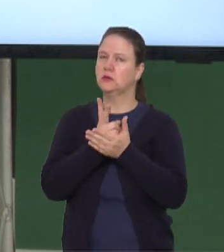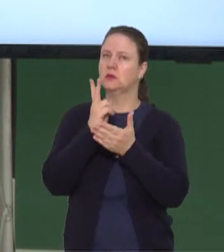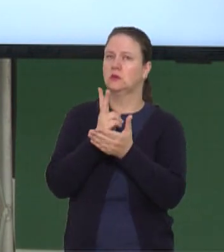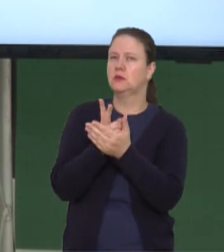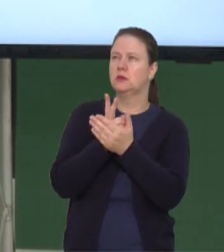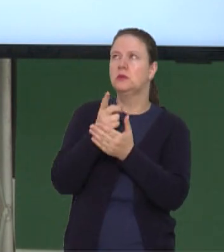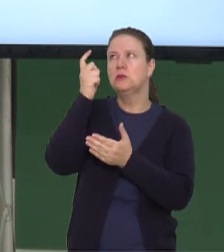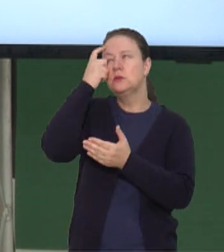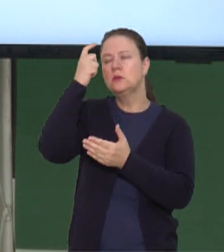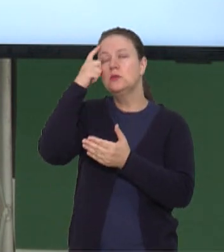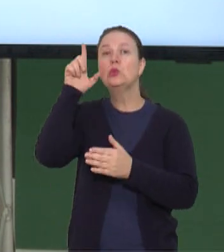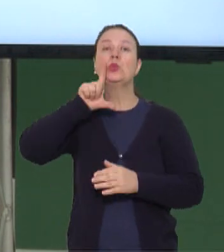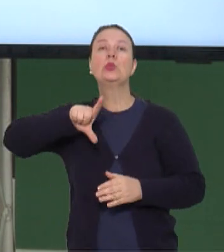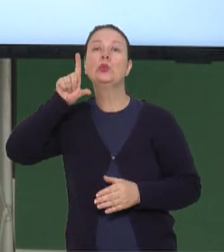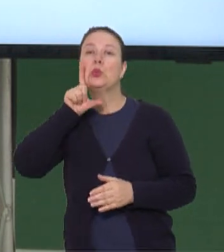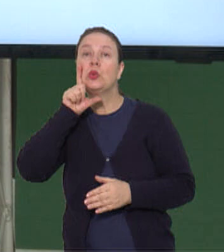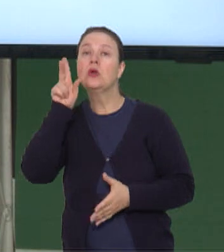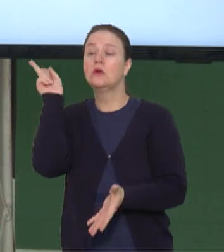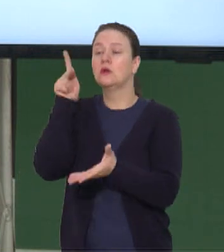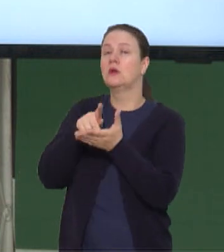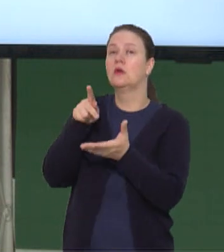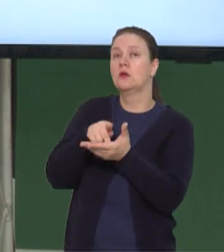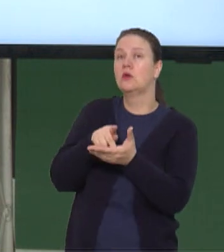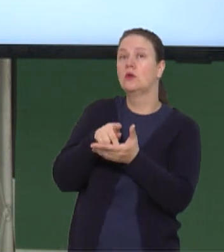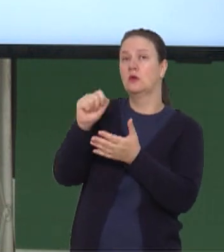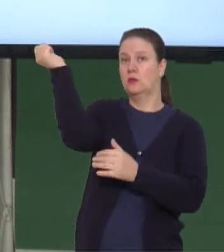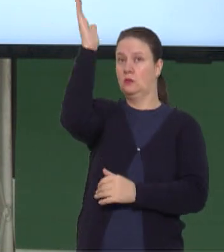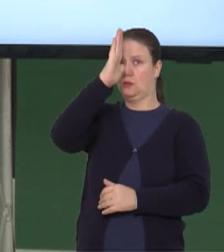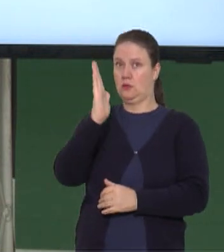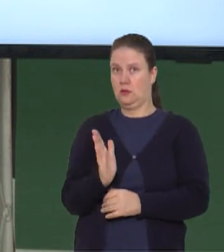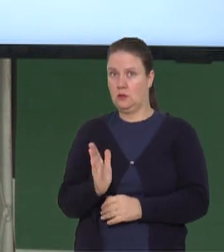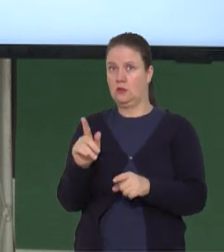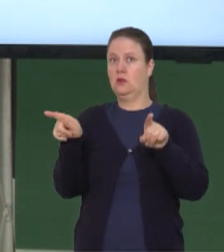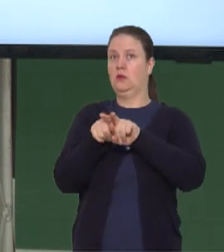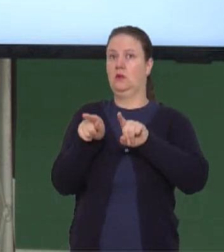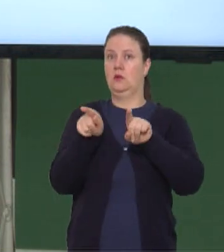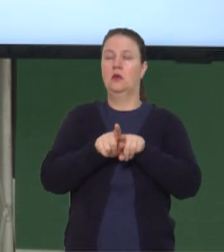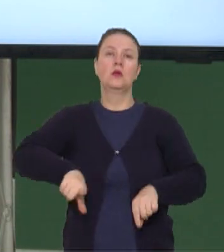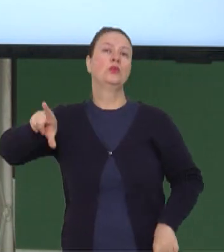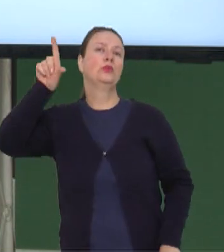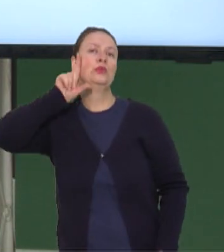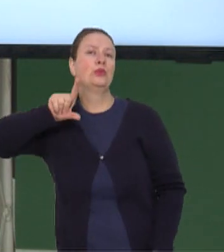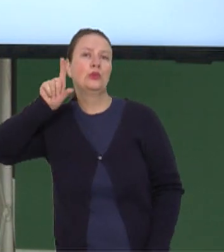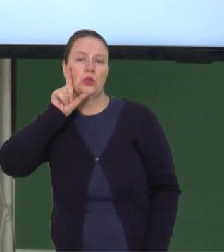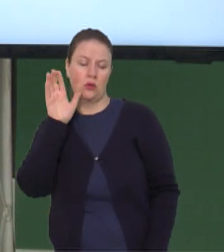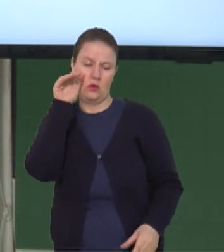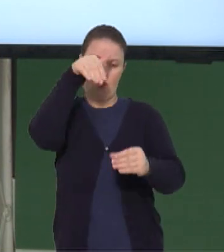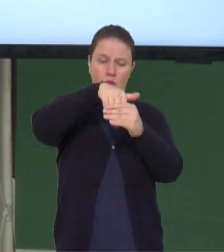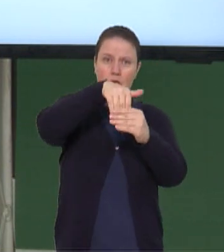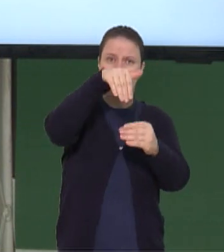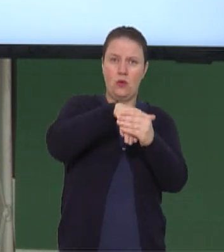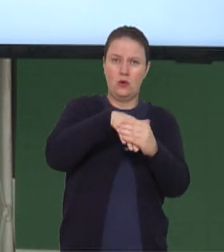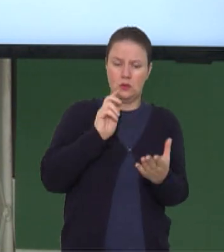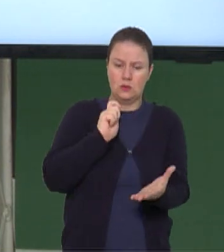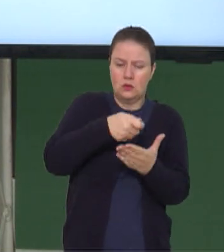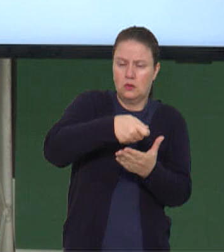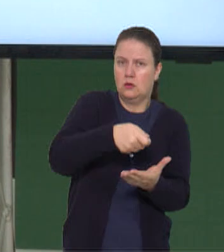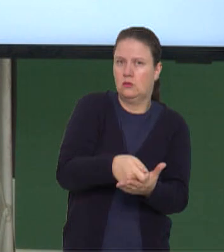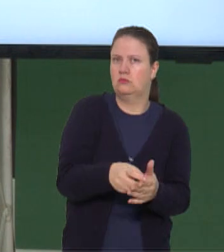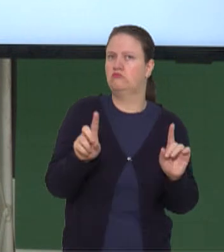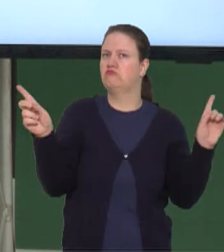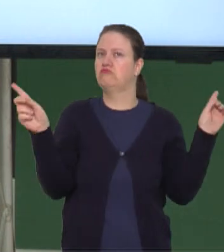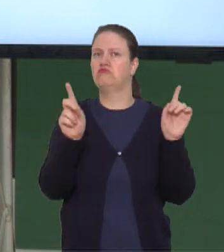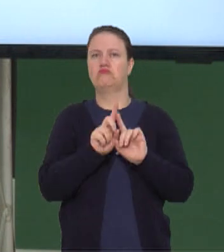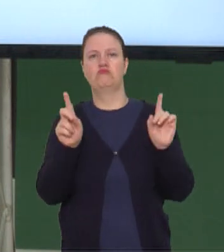duas realidades opostas: Brasil e Estados Unidos. Os Estados Unidos não é um voto obrigatório. Então, é claro que o